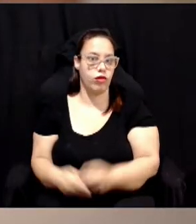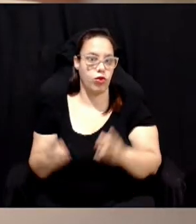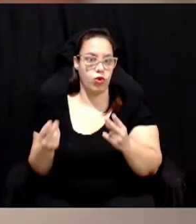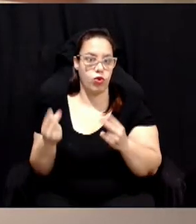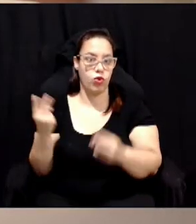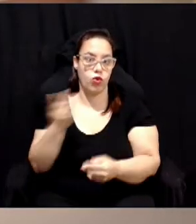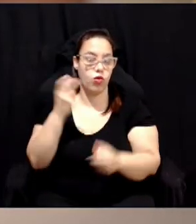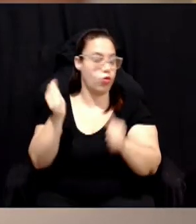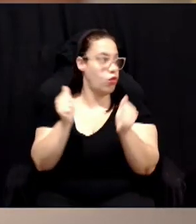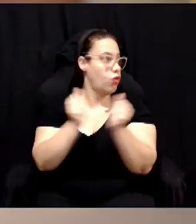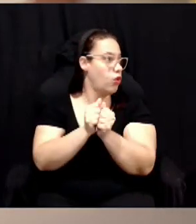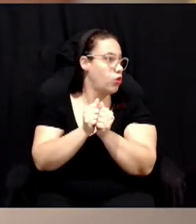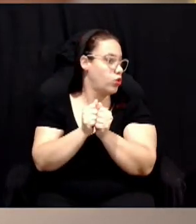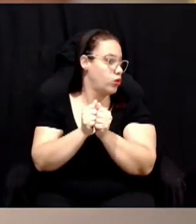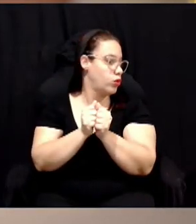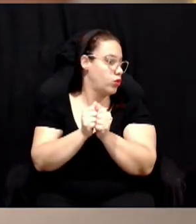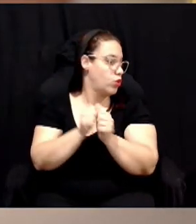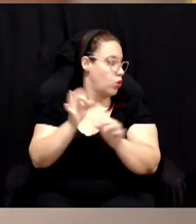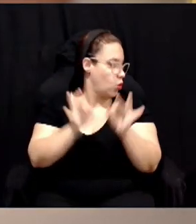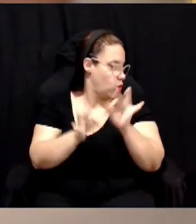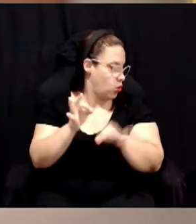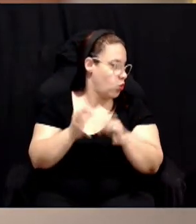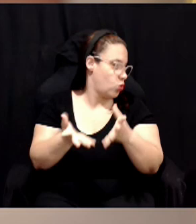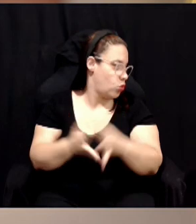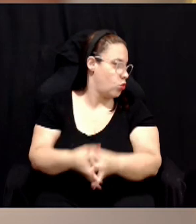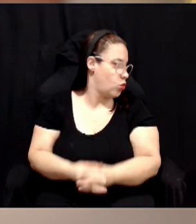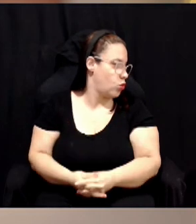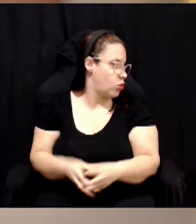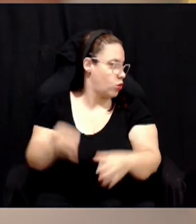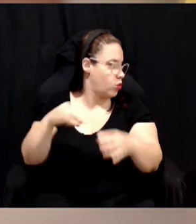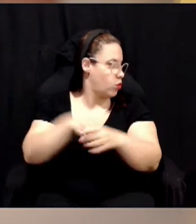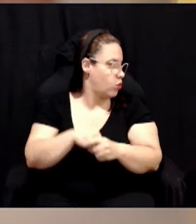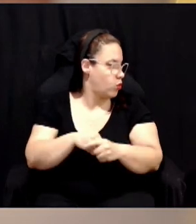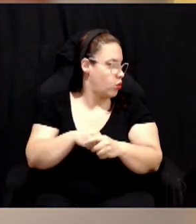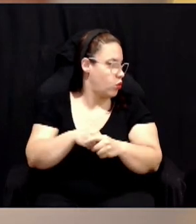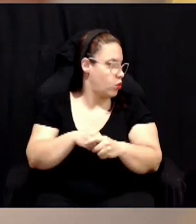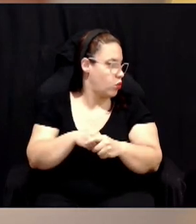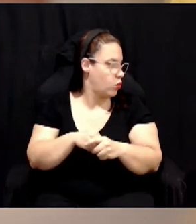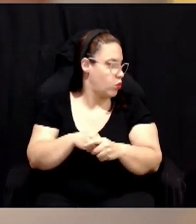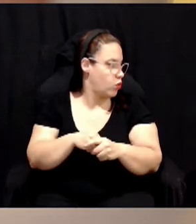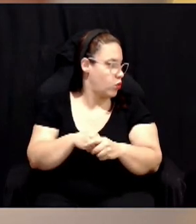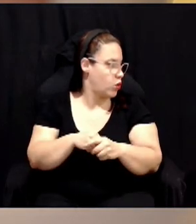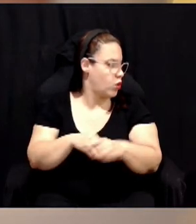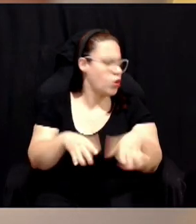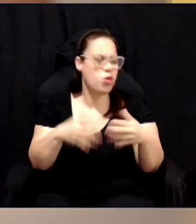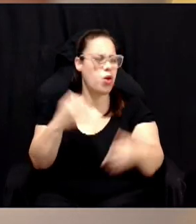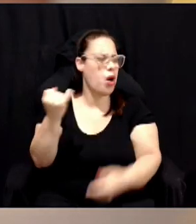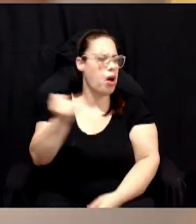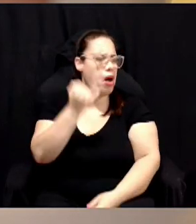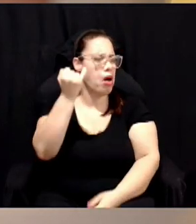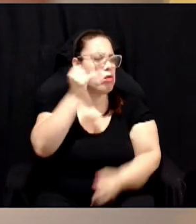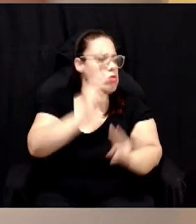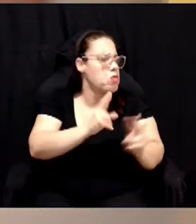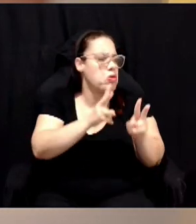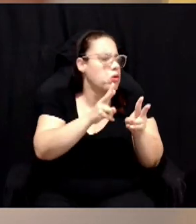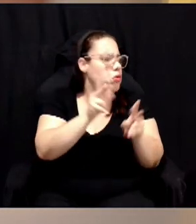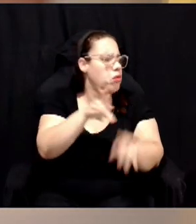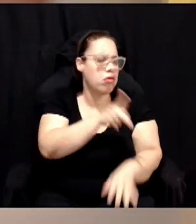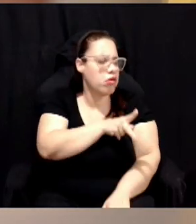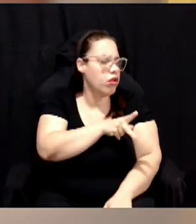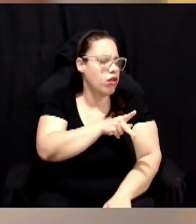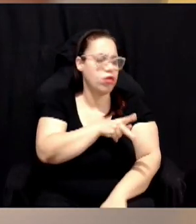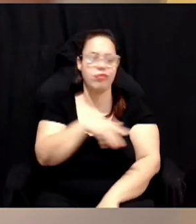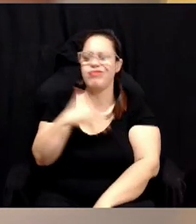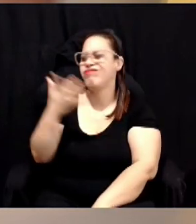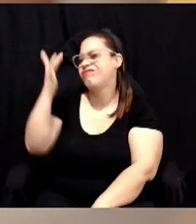poder justificar a inserção desses autores. Qual a importância de inovando sempre, professor? Eu acho que,